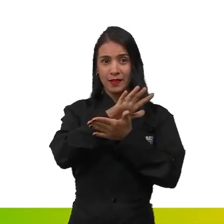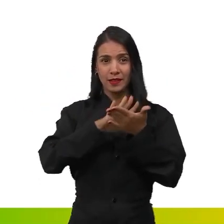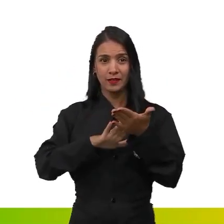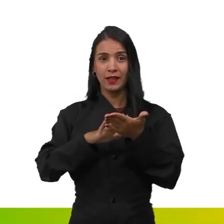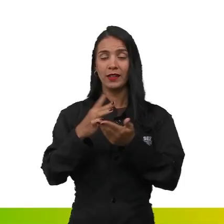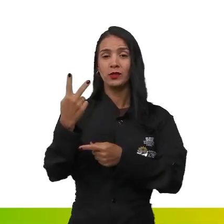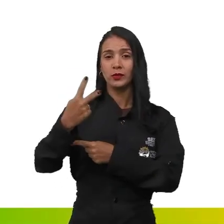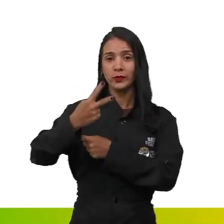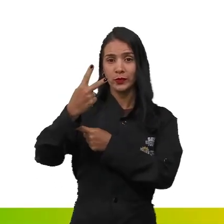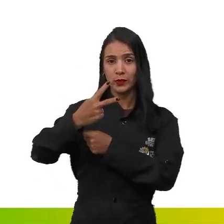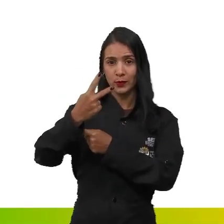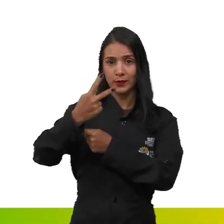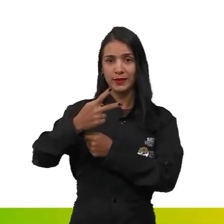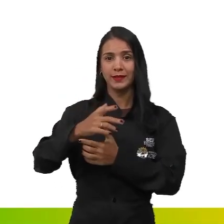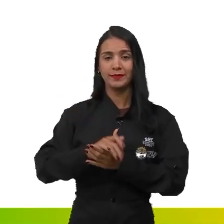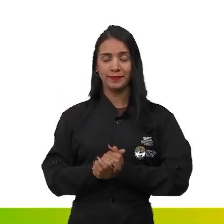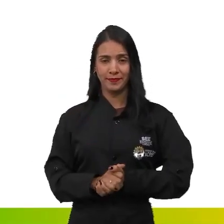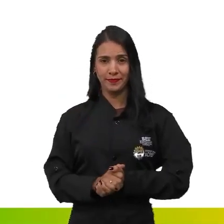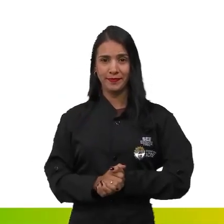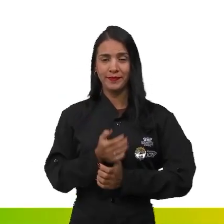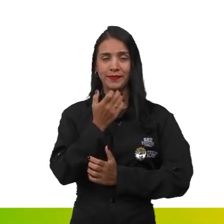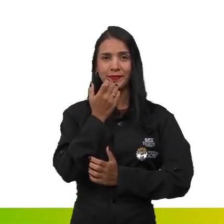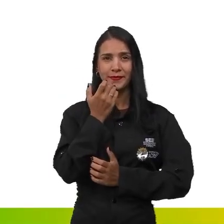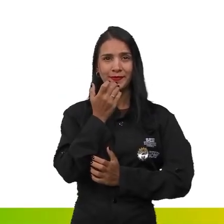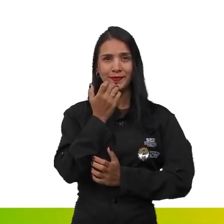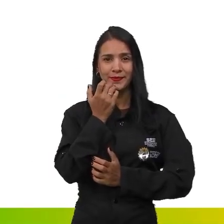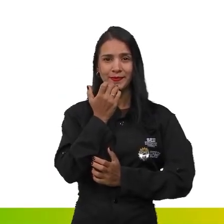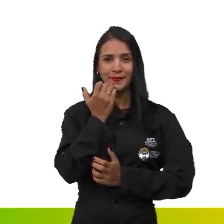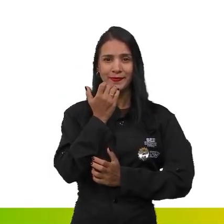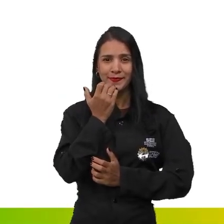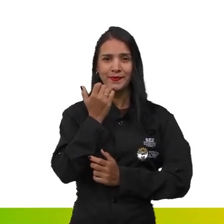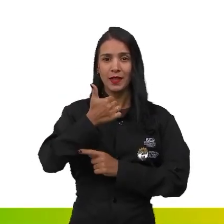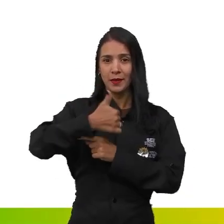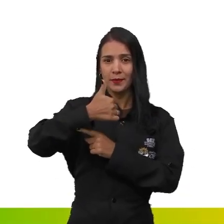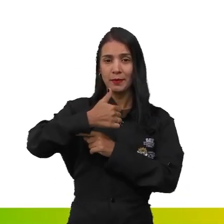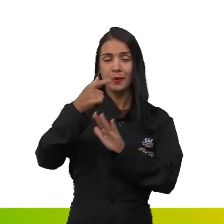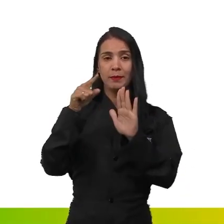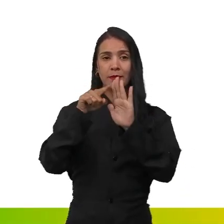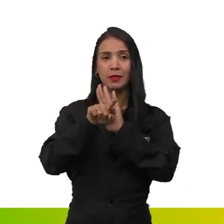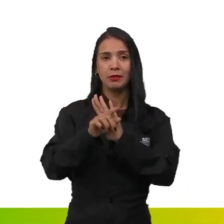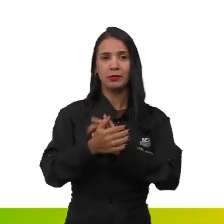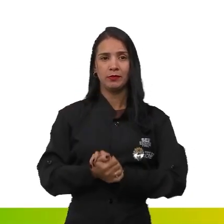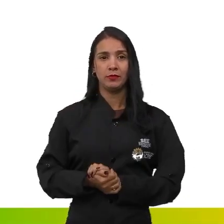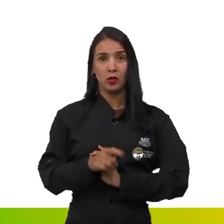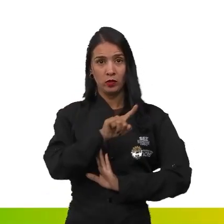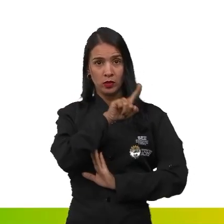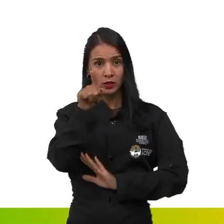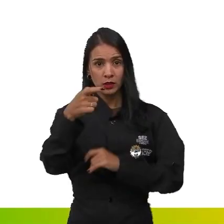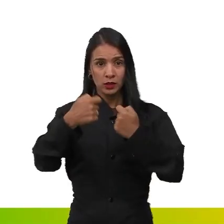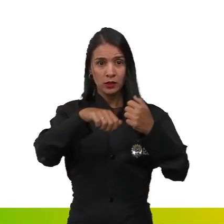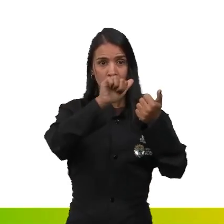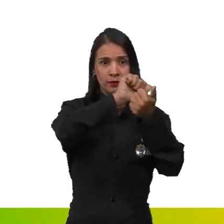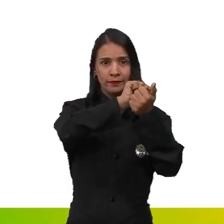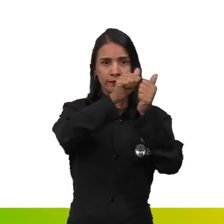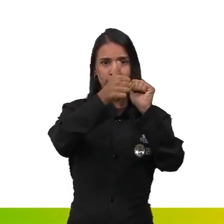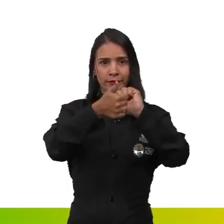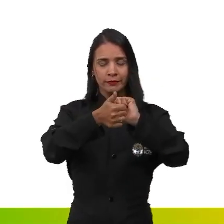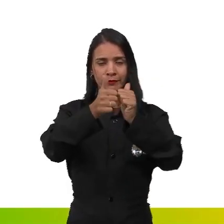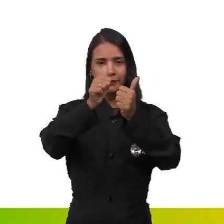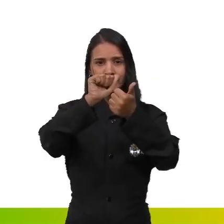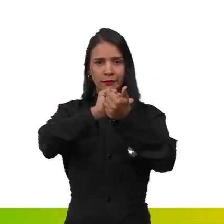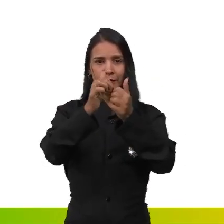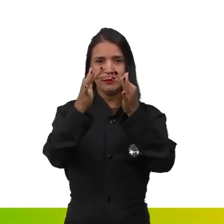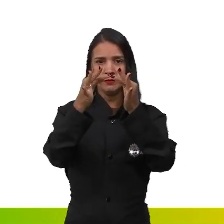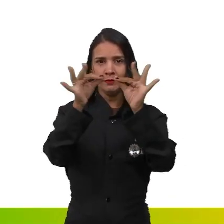duas questões. A primeira é a seguinte: faça adaptações nas frases apagando as marcas